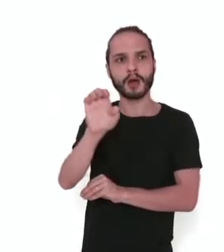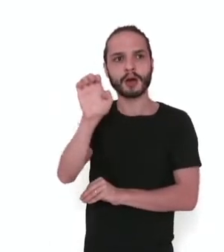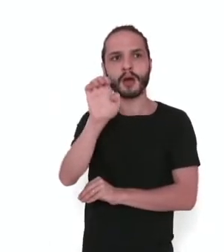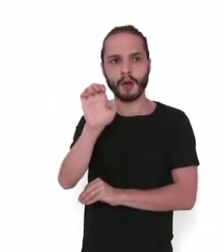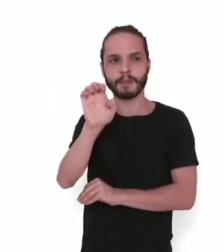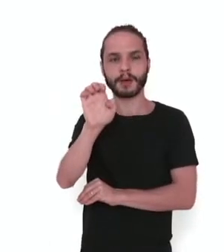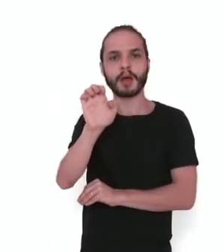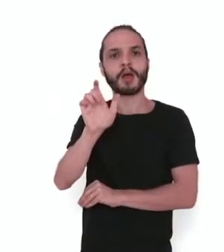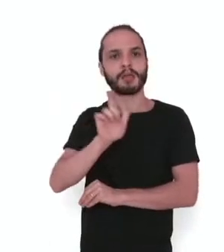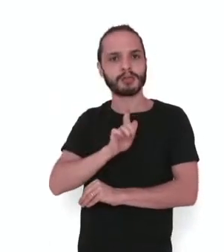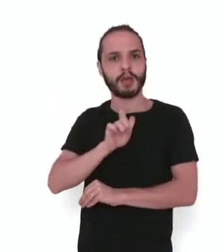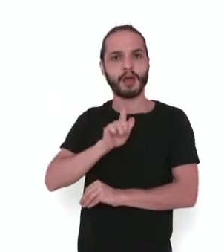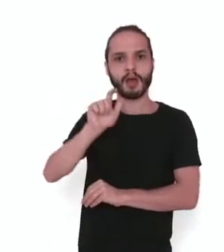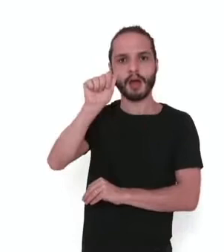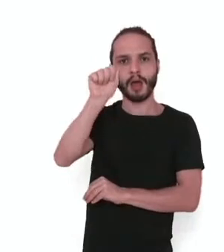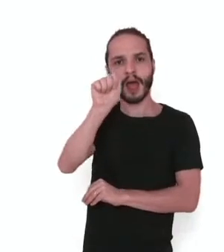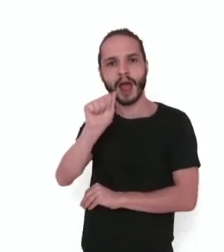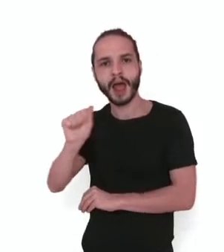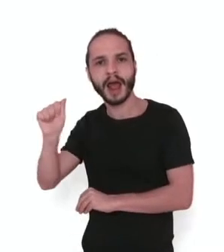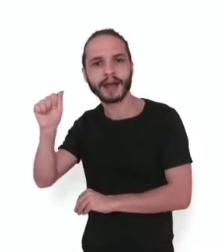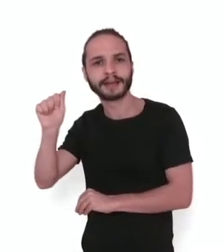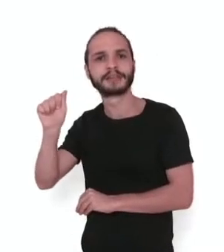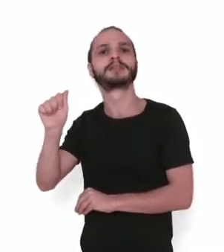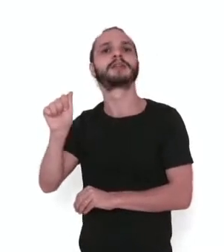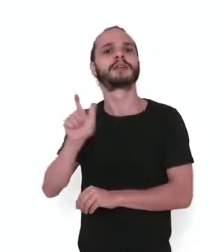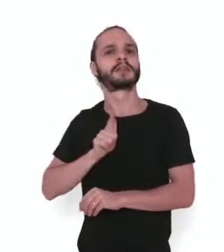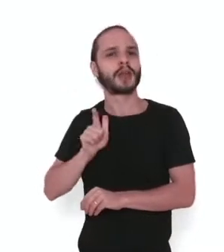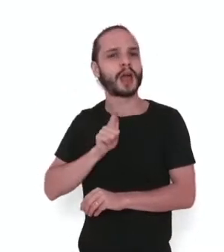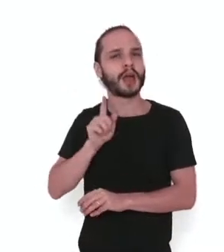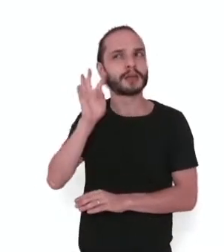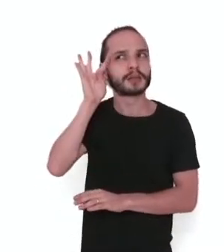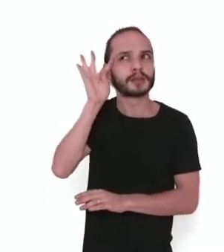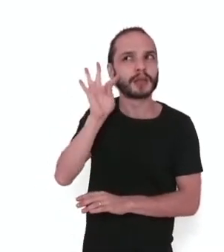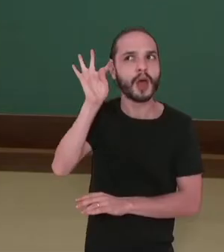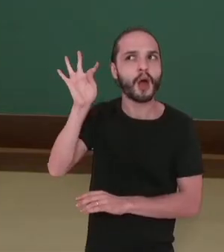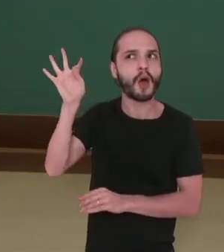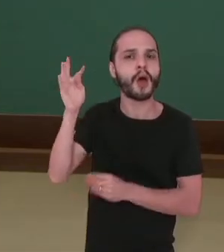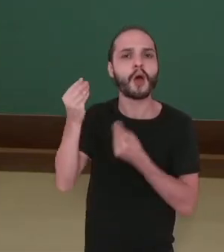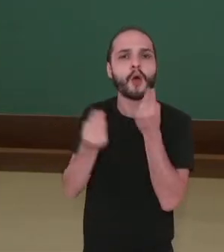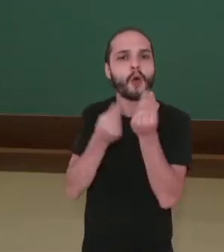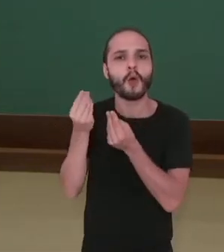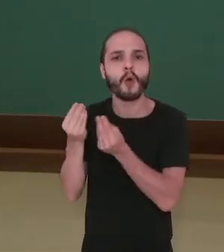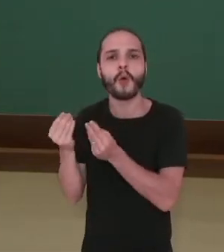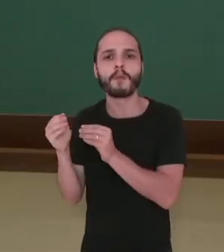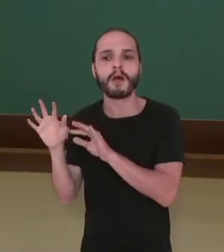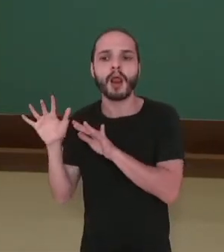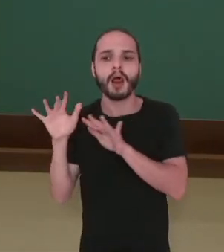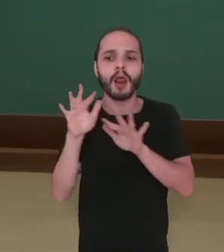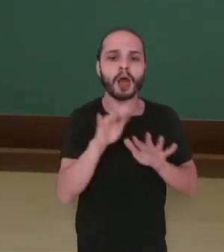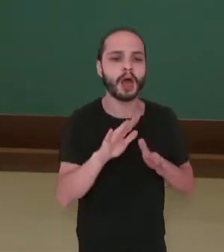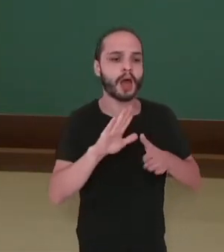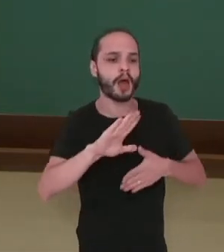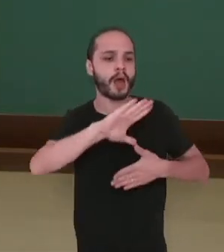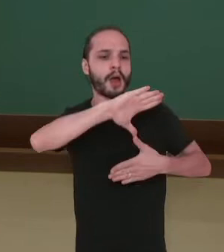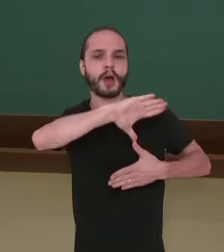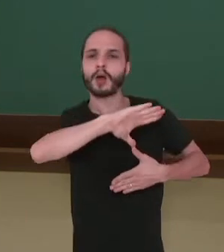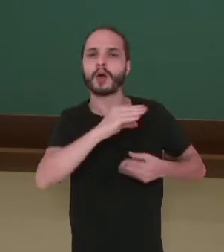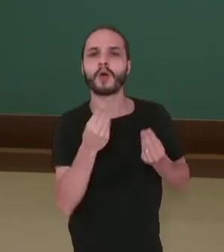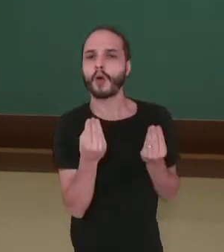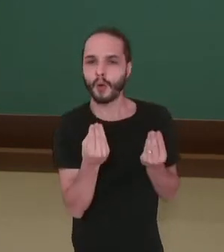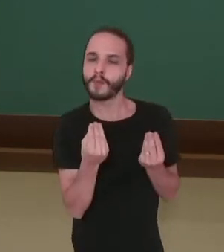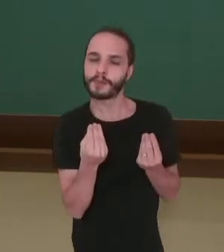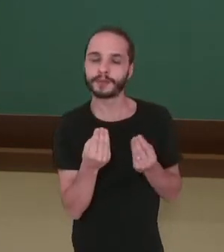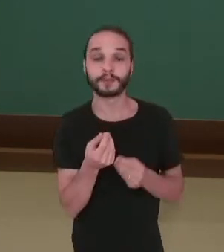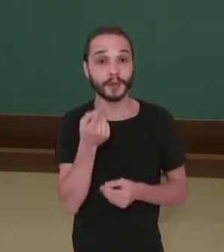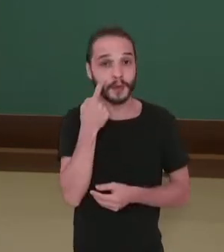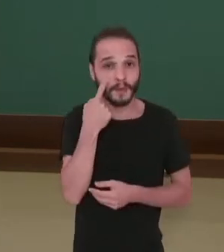pela Ásia e aí existem algumas teorias de como eles chegaram à América, certo? Então veja, no mapa podemos